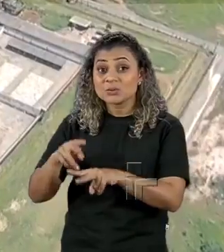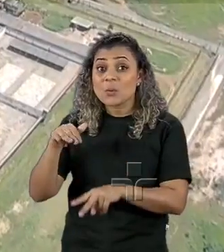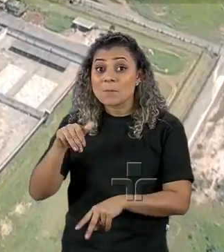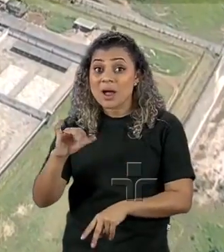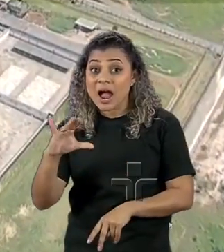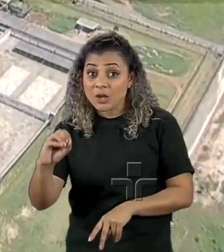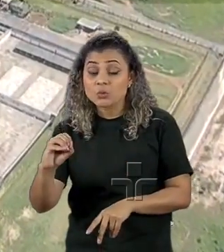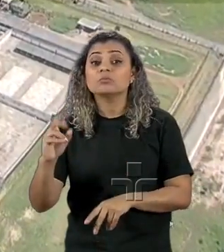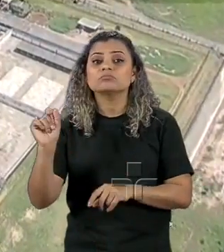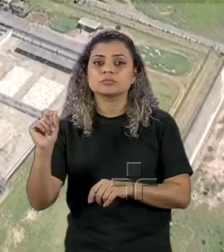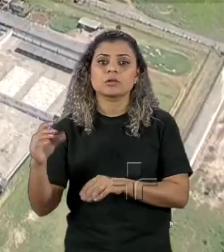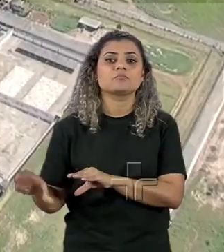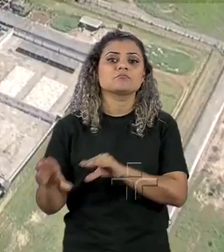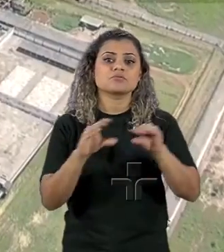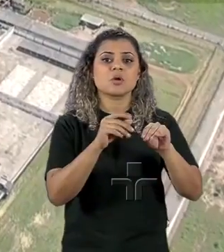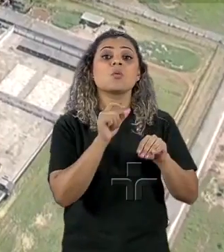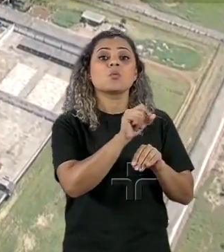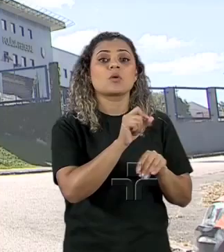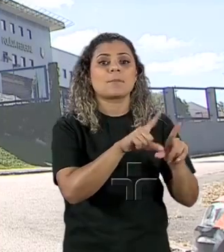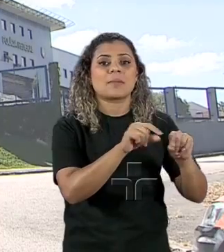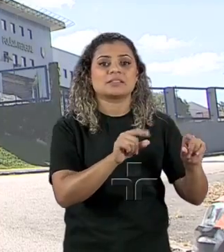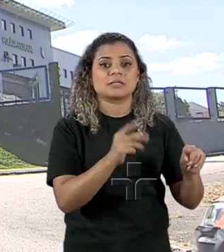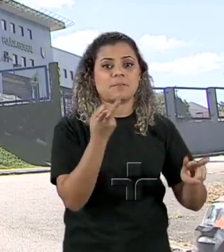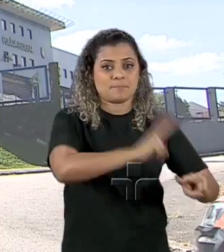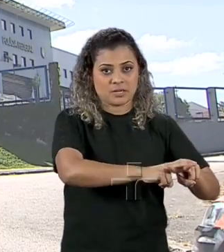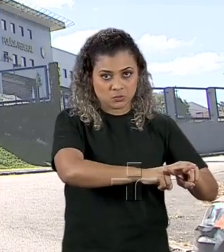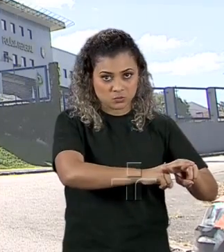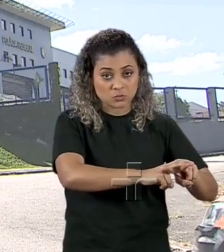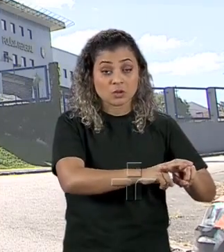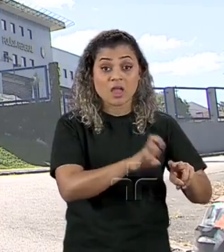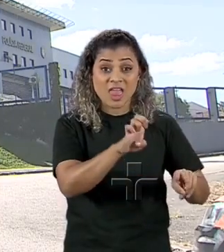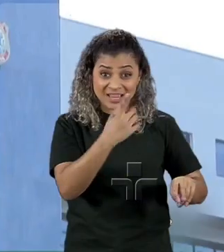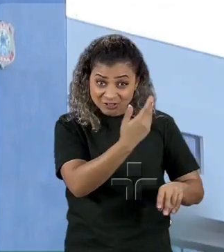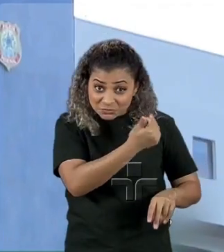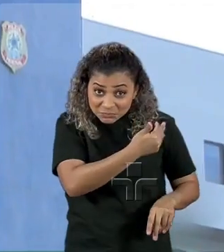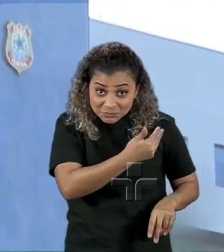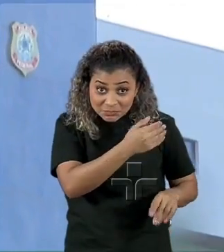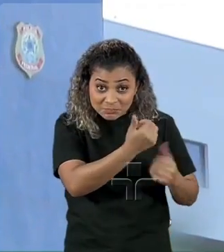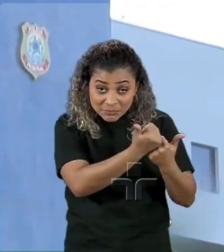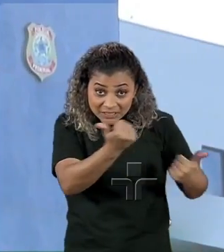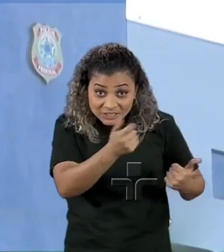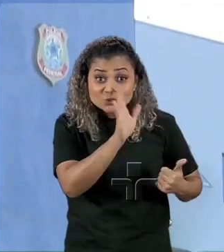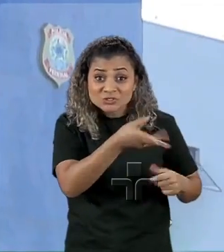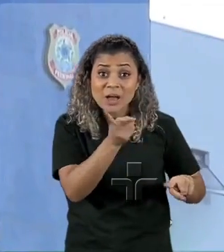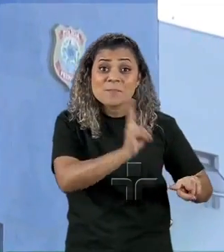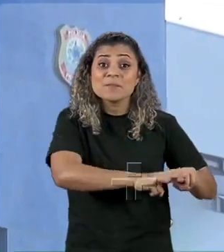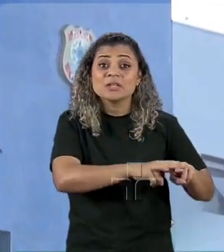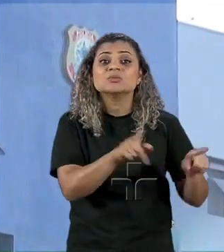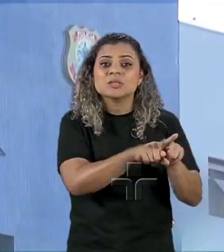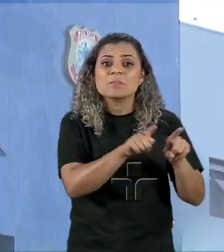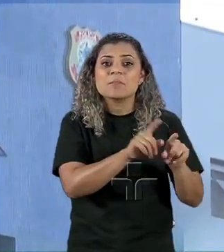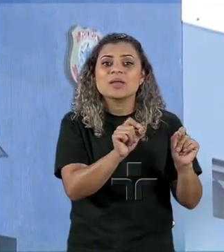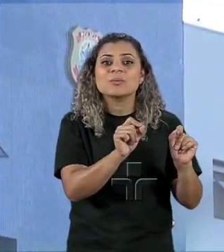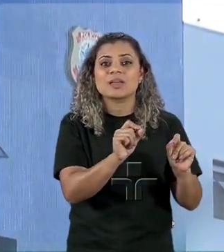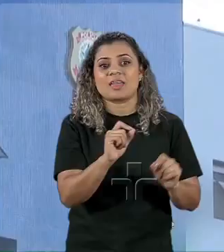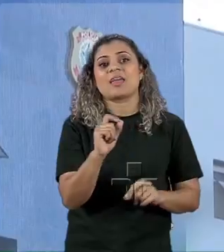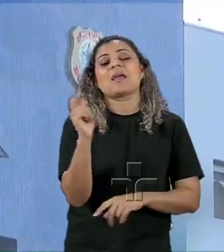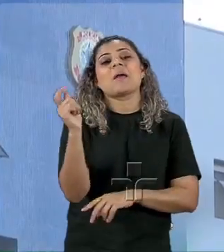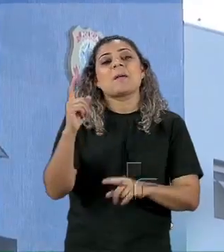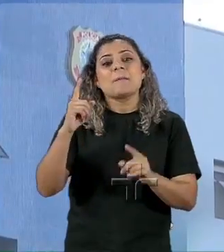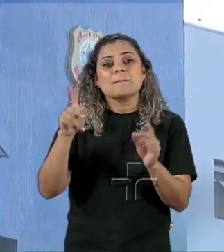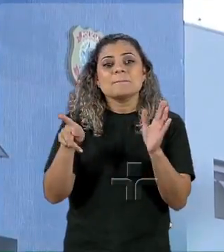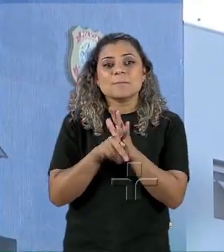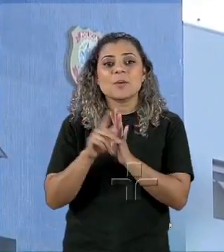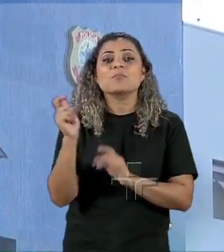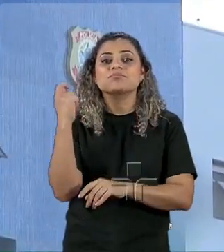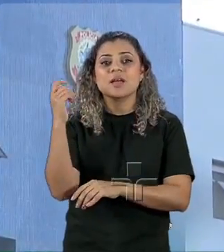ao presídio da Papuda, em Brasília. O ex-ministro chegou a ficar preso no Paraná entre agosto de